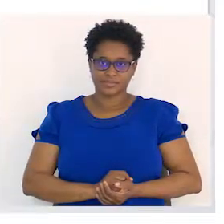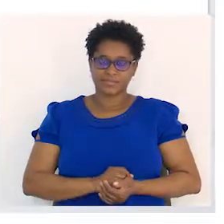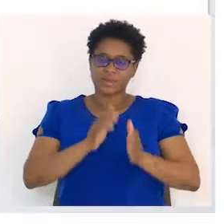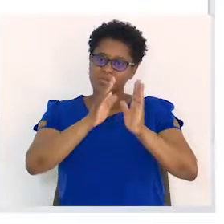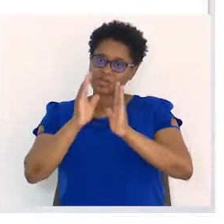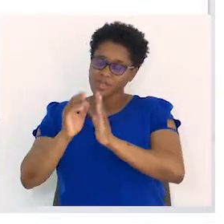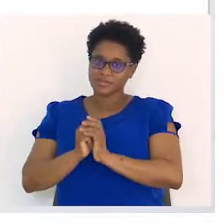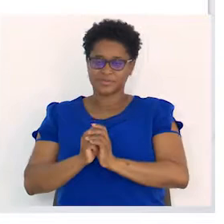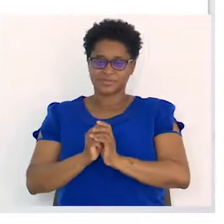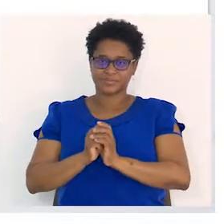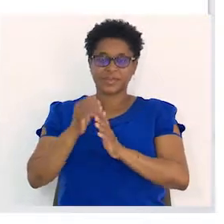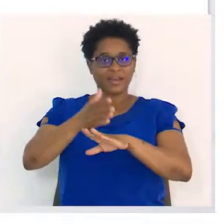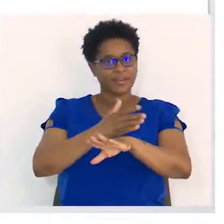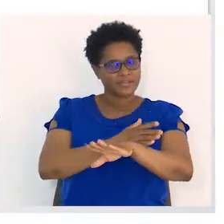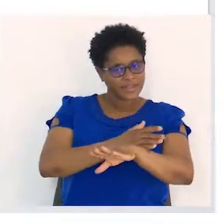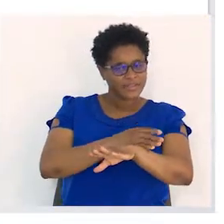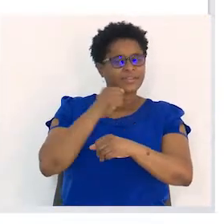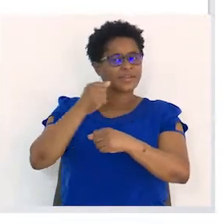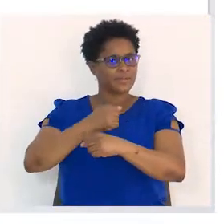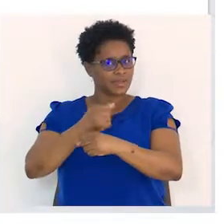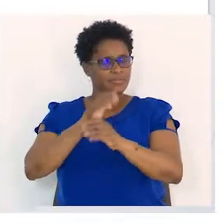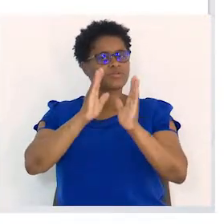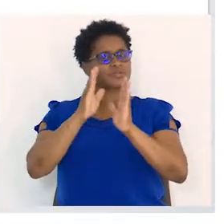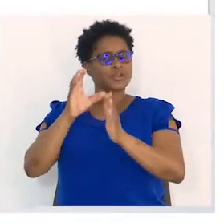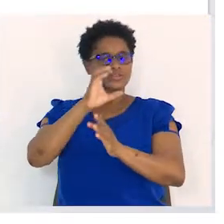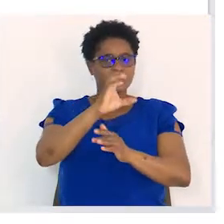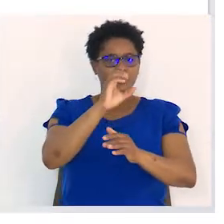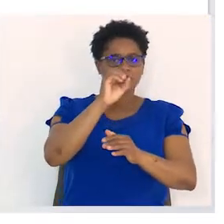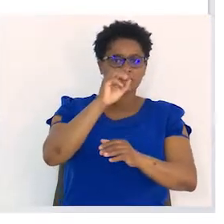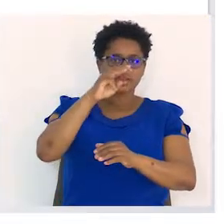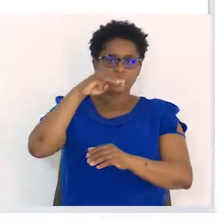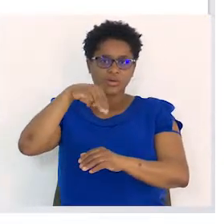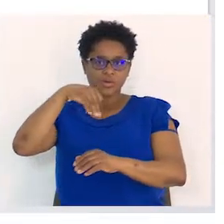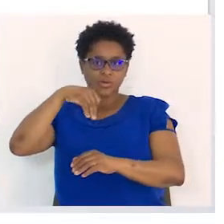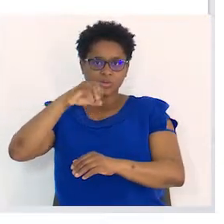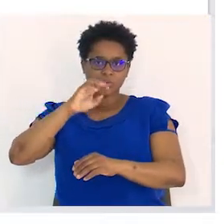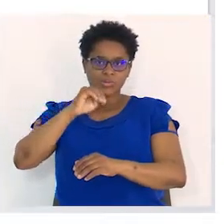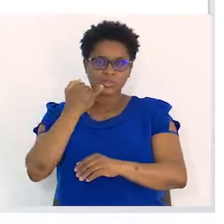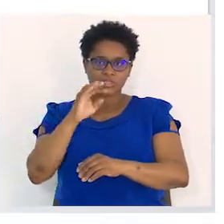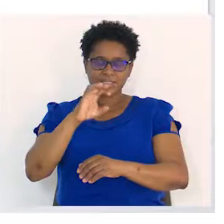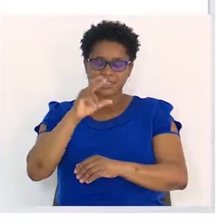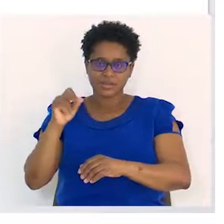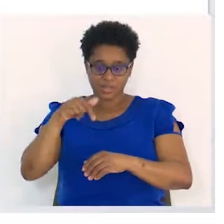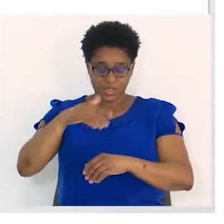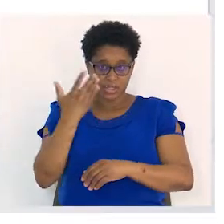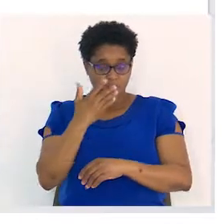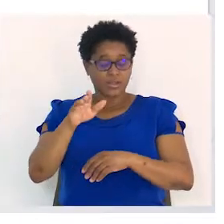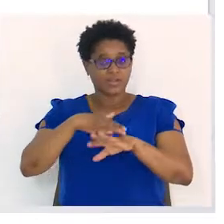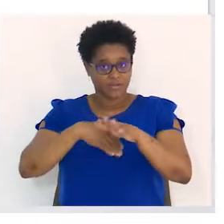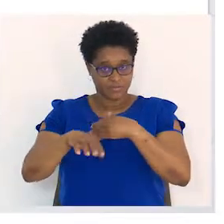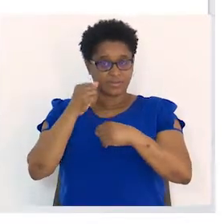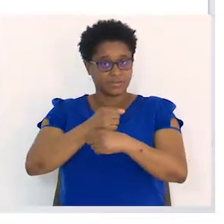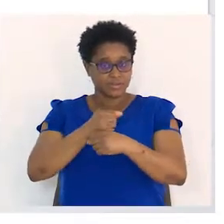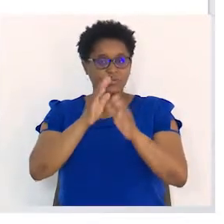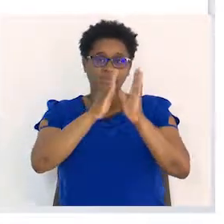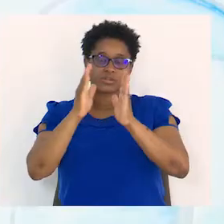Processo anterior, focamos no processo de composição. Nesta aula vamos focar no processo de composição